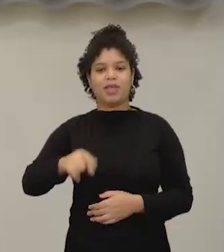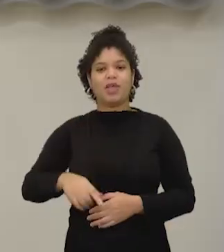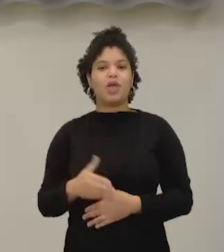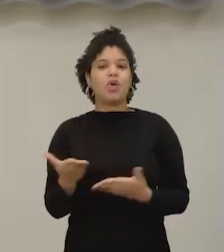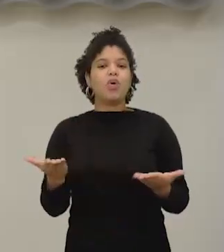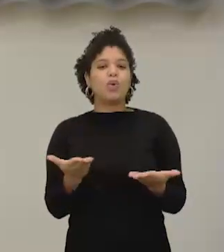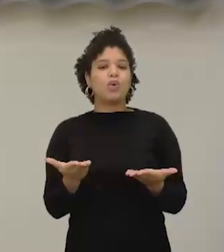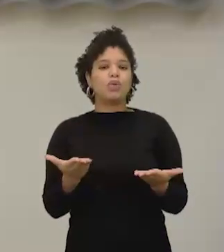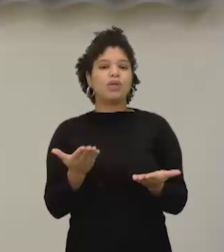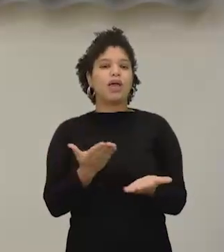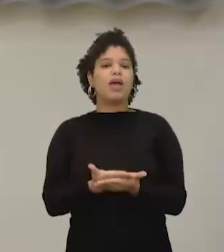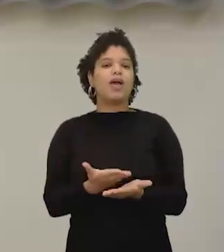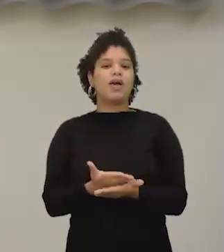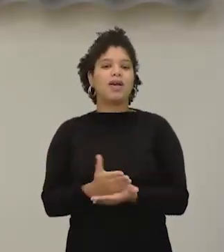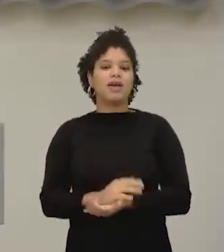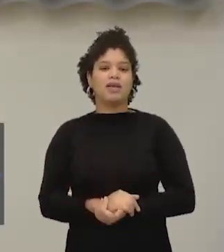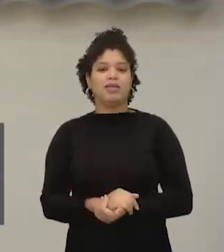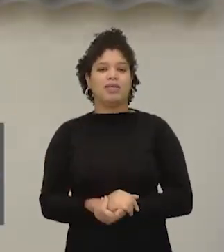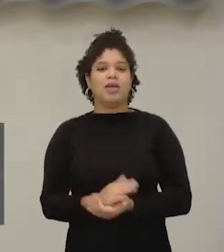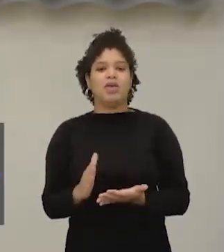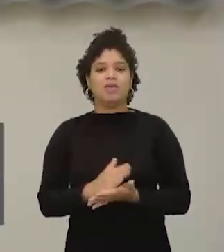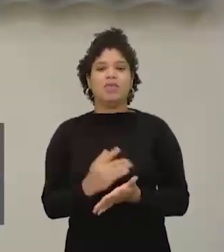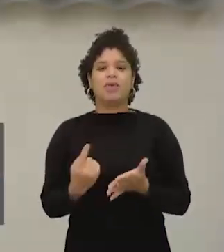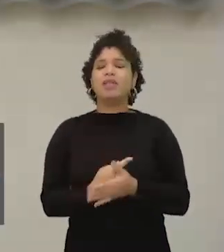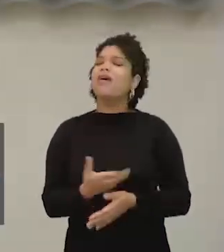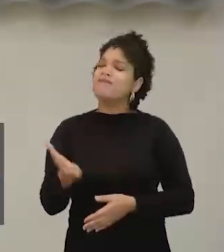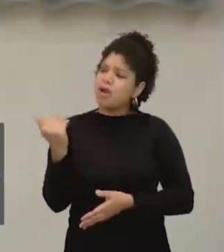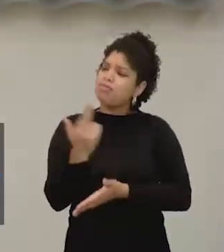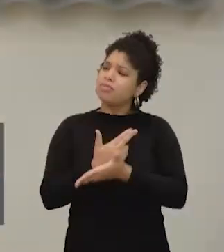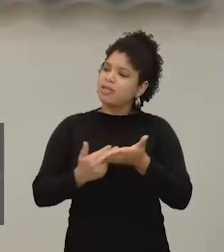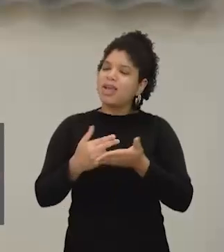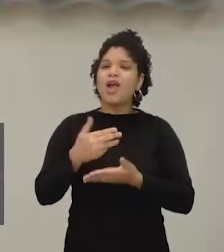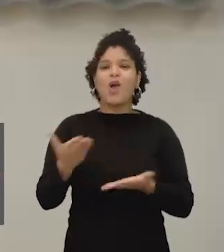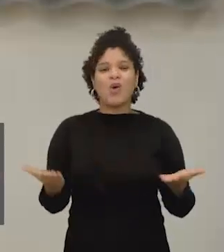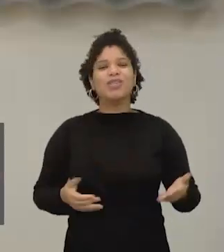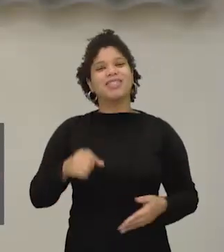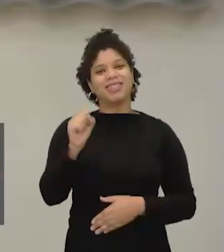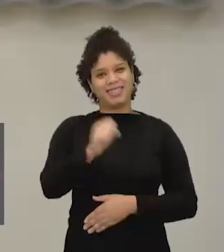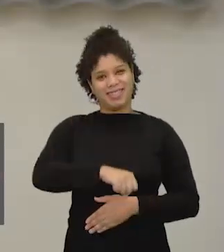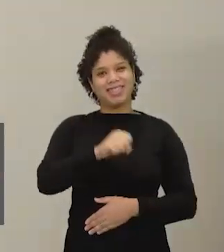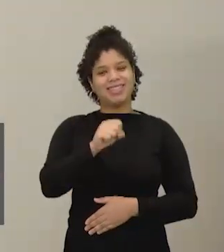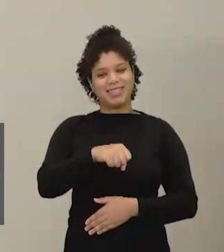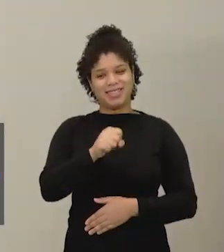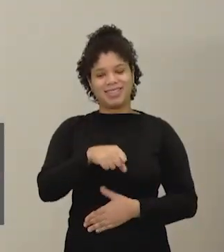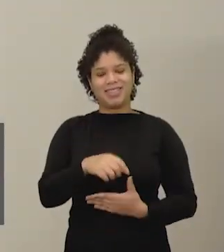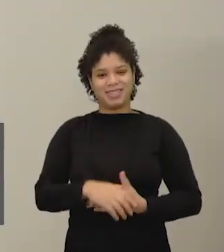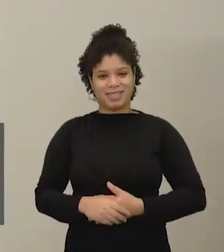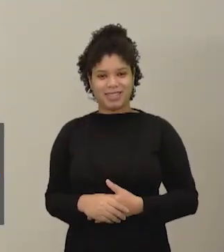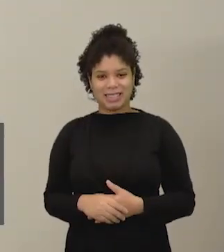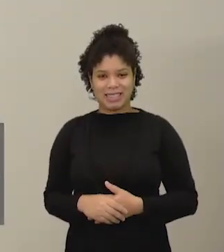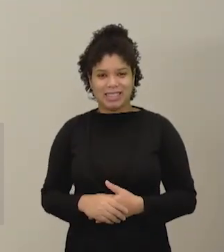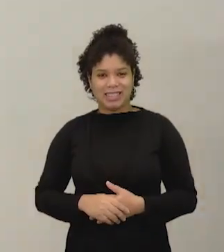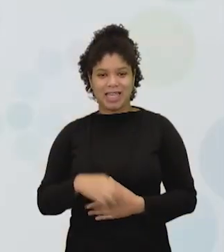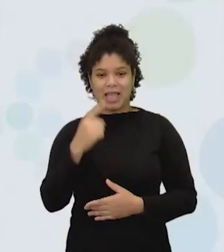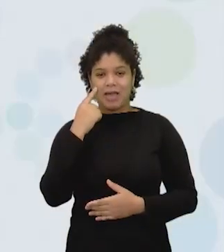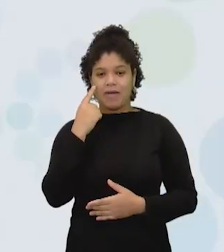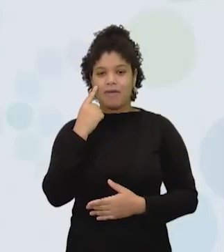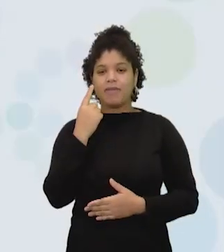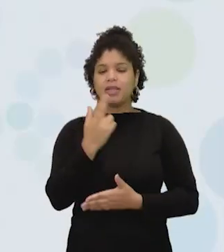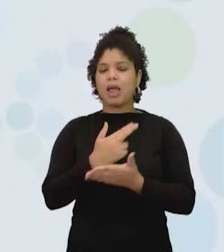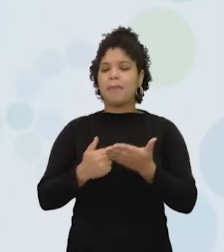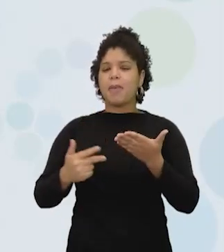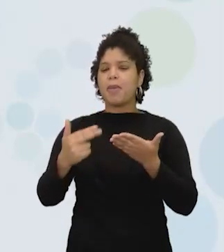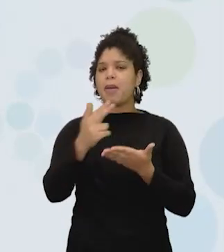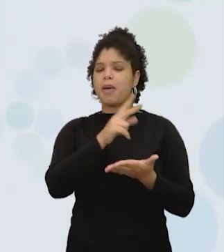aquela aula que... Professor, vamos desenhar hoje? Hoje sim. Hoje sim. Então, turma, modalidades das artes visuais,